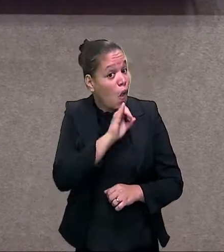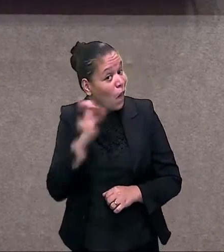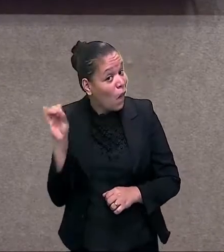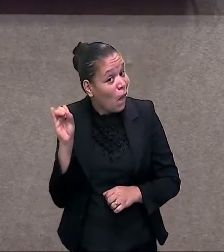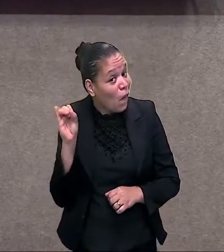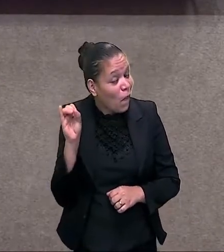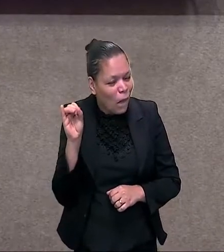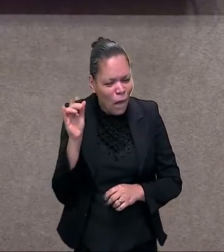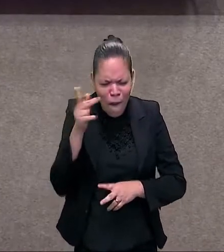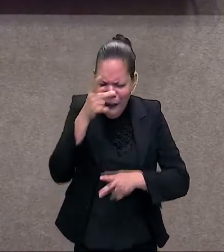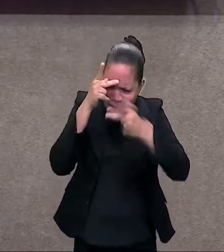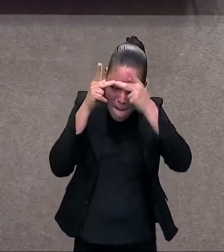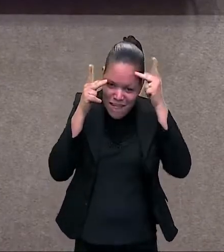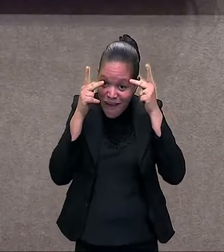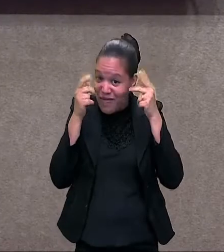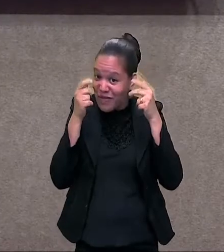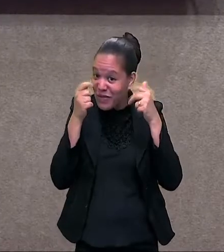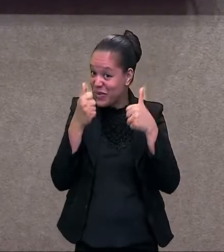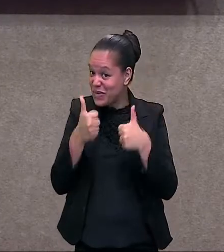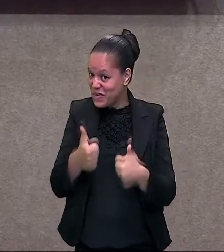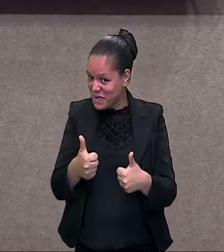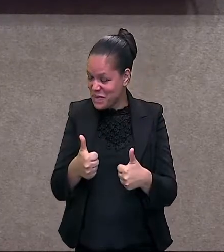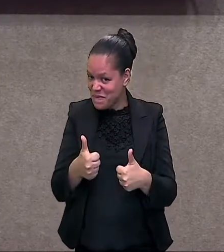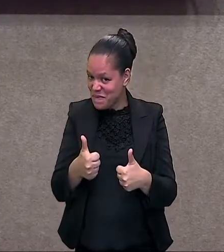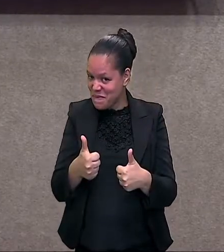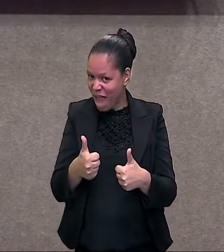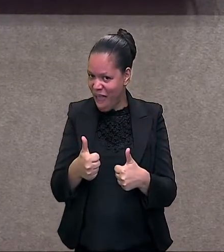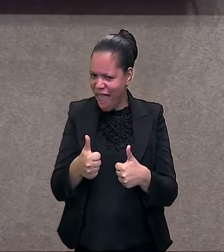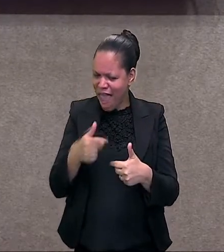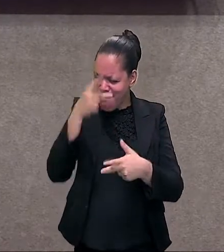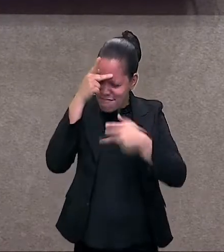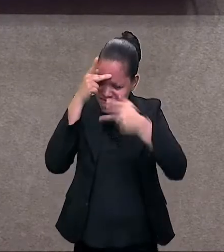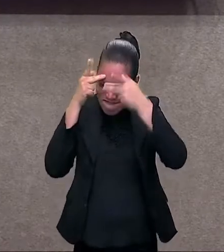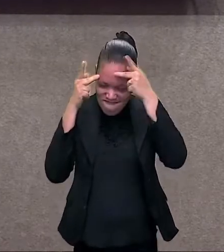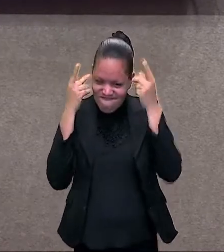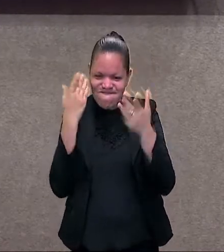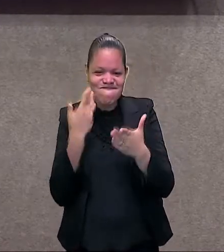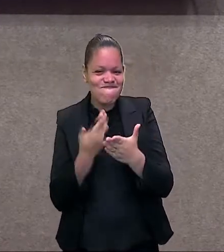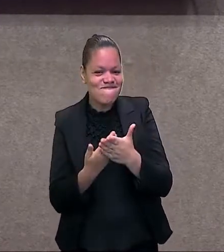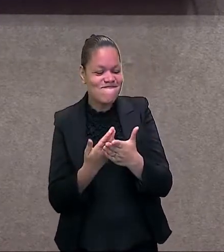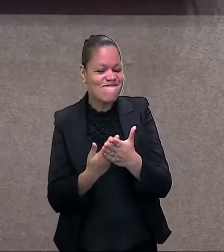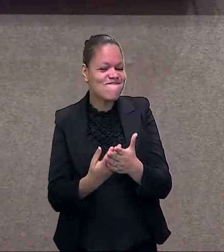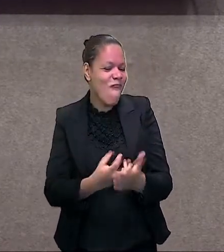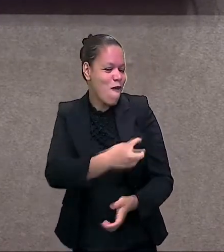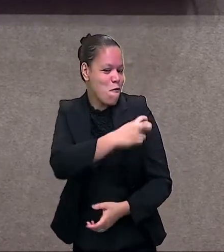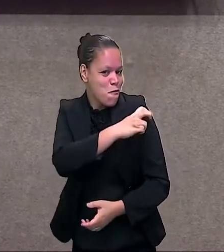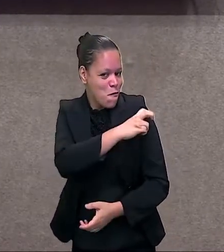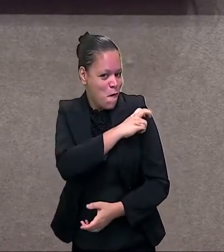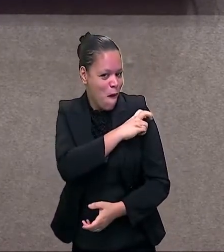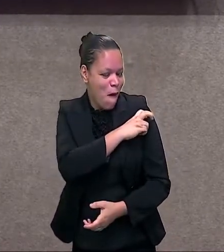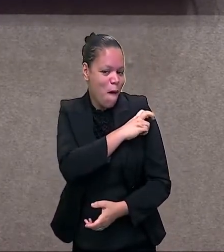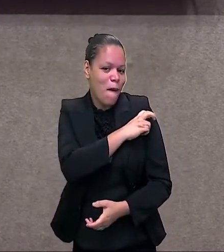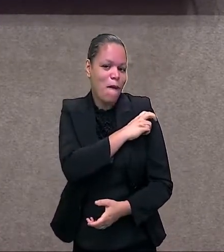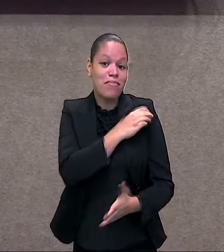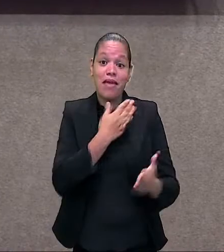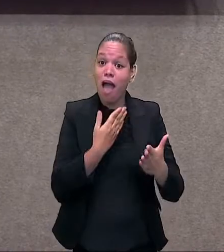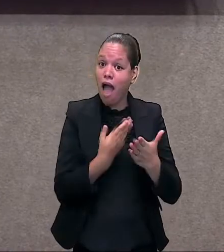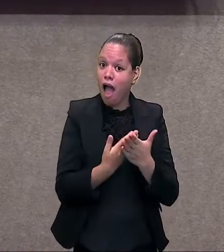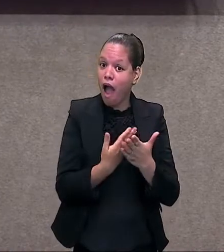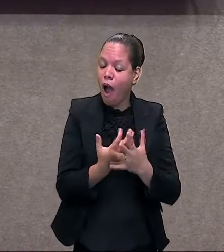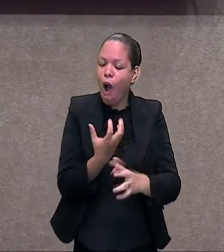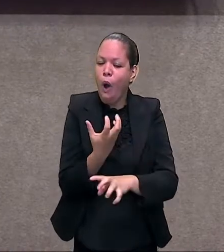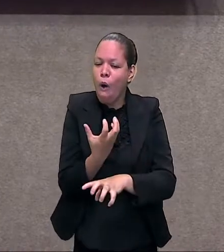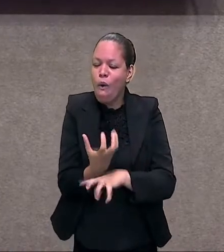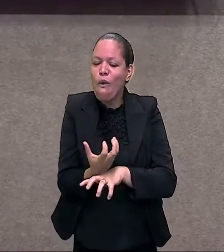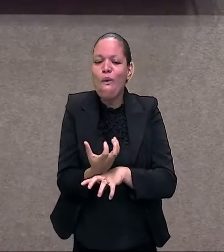Oi, gente, tudo bem? Galerinha aí do quinto ano. Vamos para mais uma aula do componente curricular